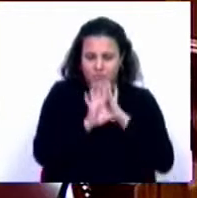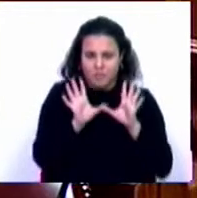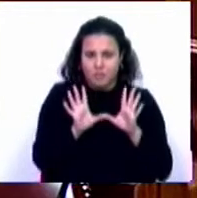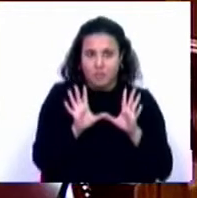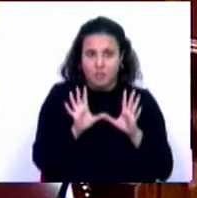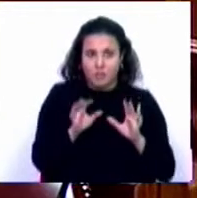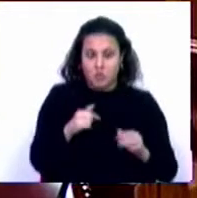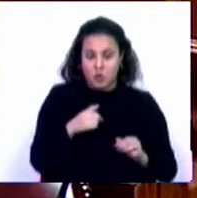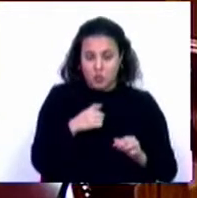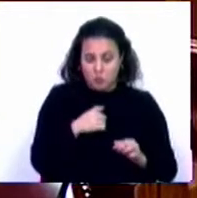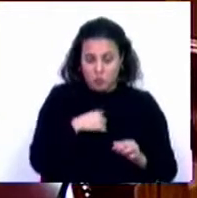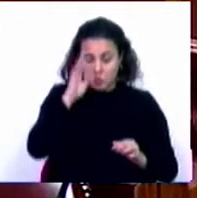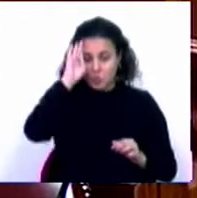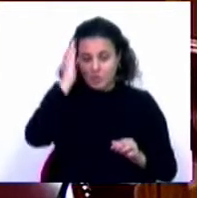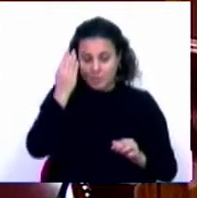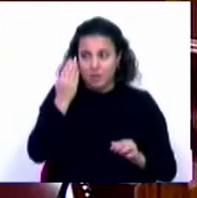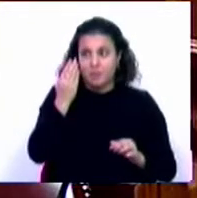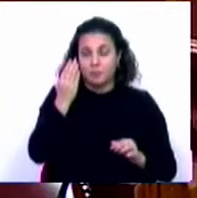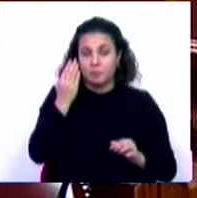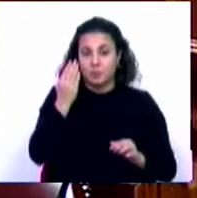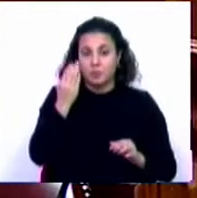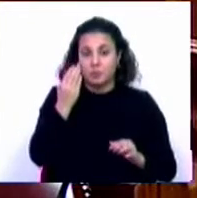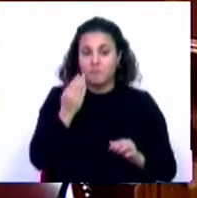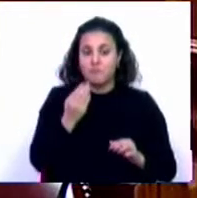que sabemos, no entanto, é bastante para